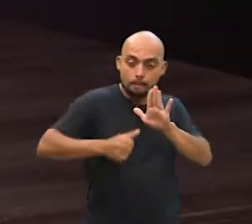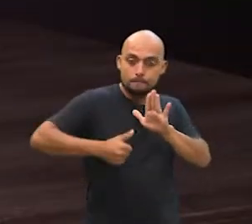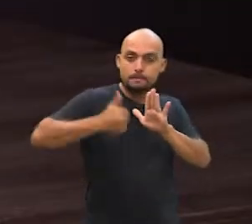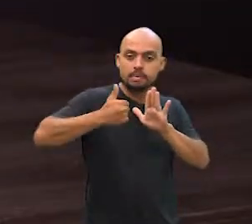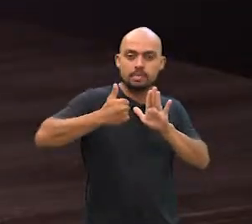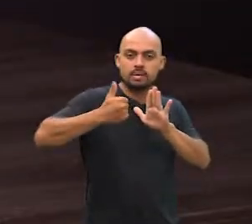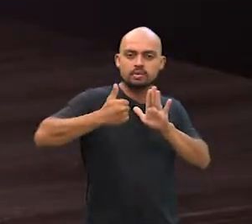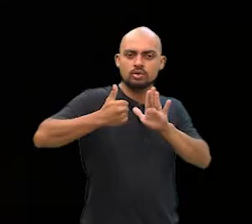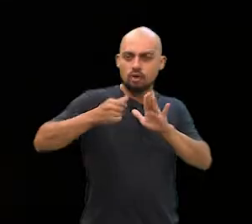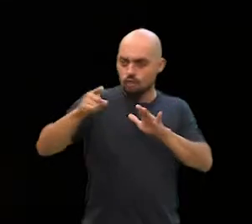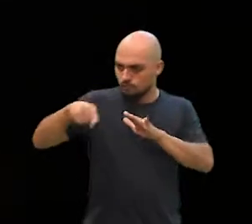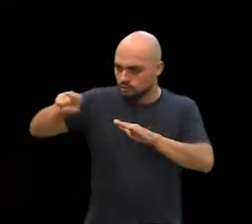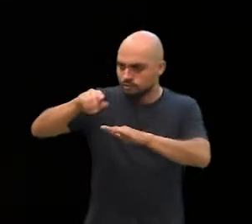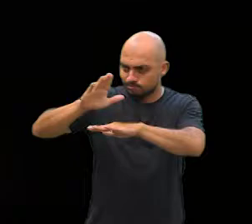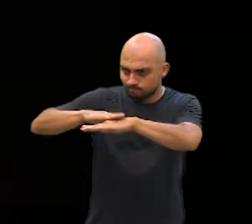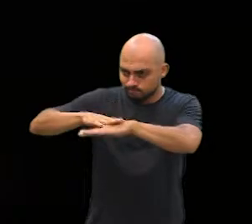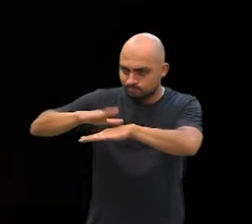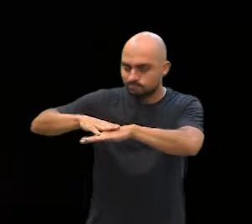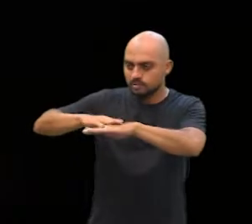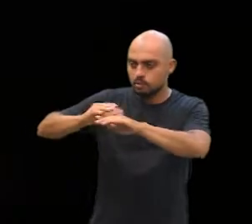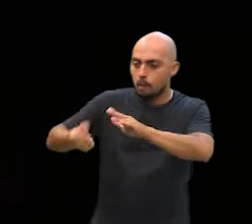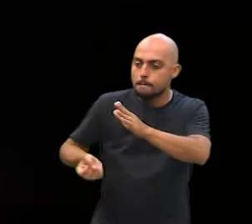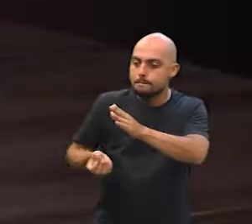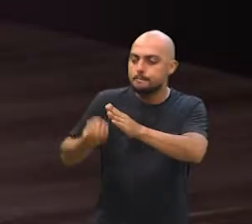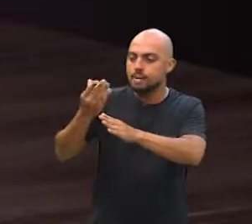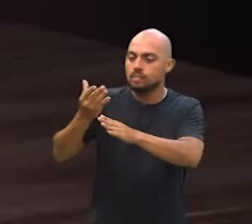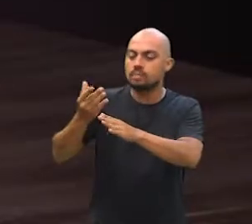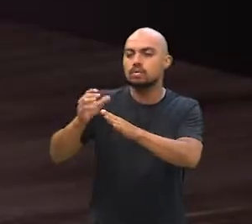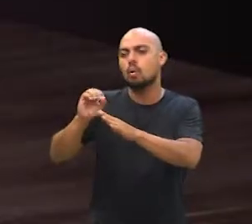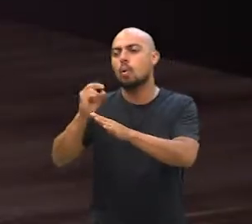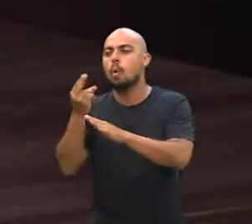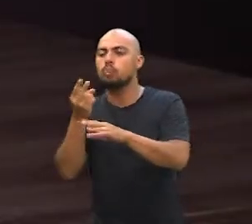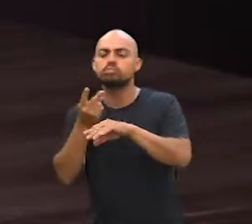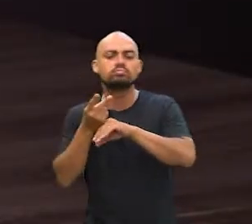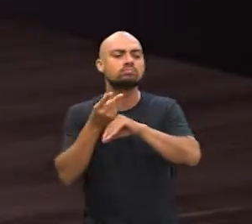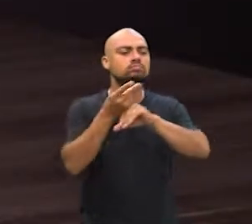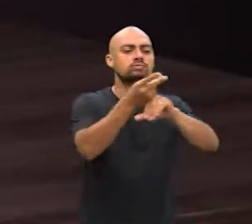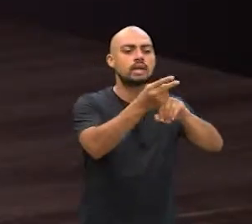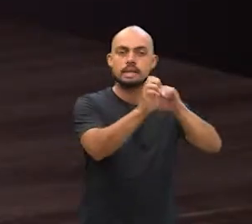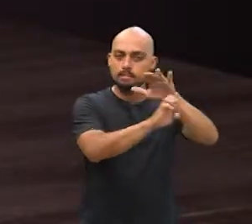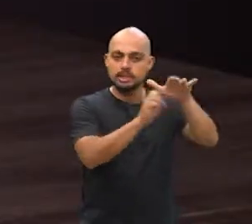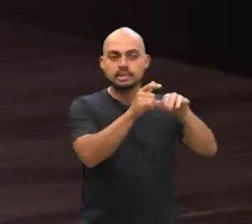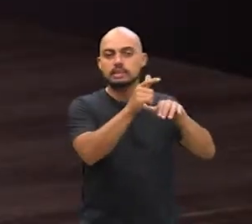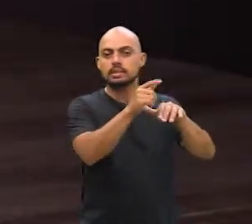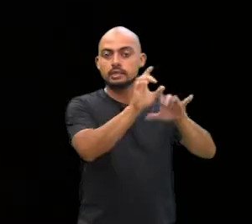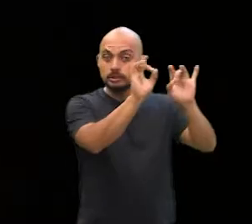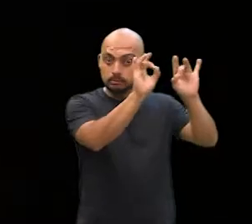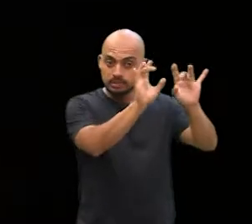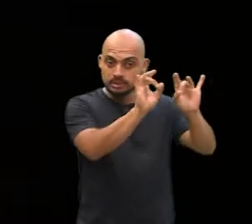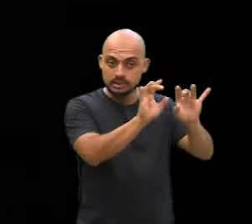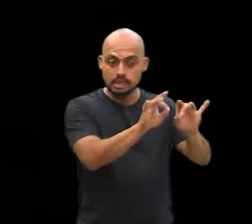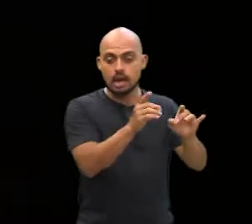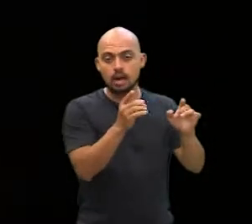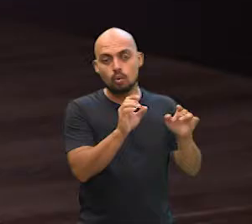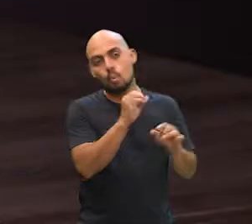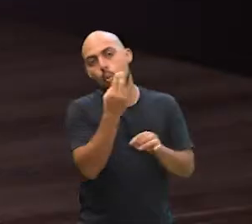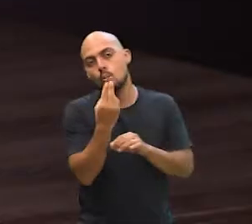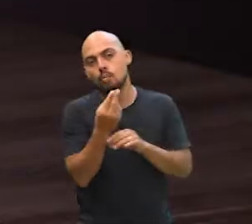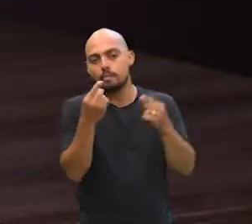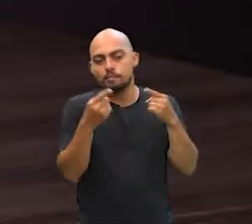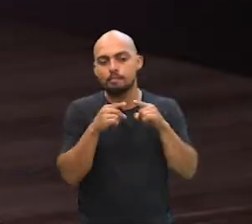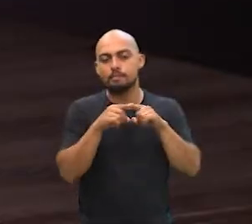vocês mesmos criaram a plataforma, vocês buscaram uma empresa especializada, um parceiro